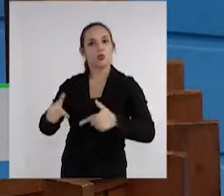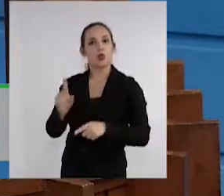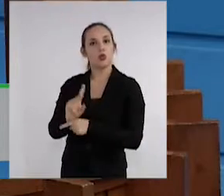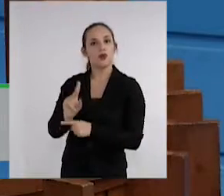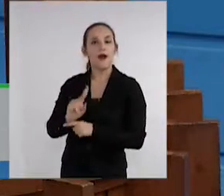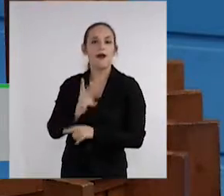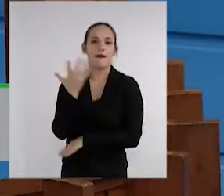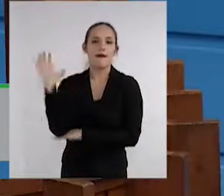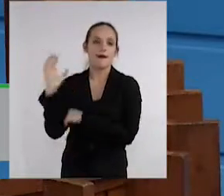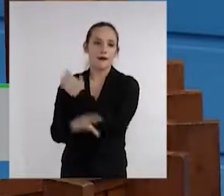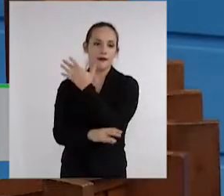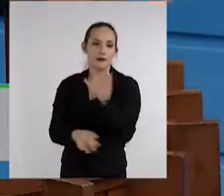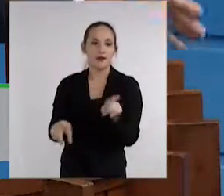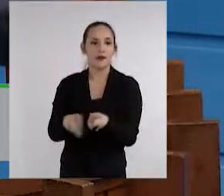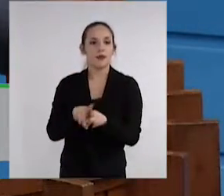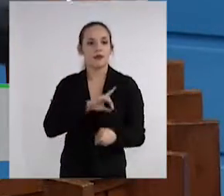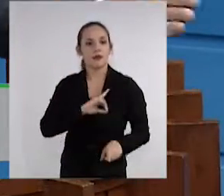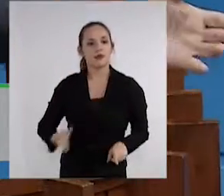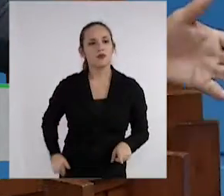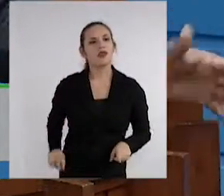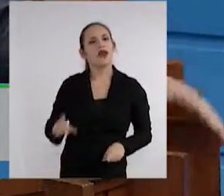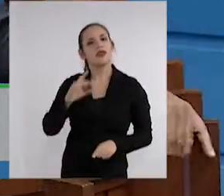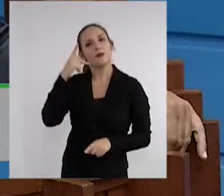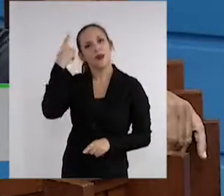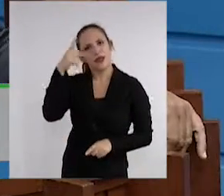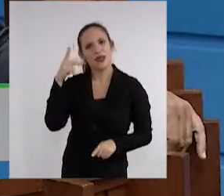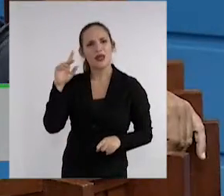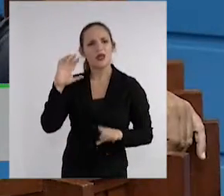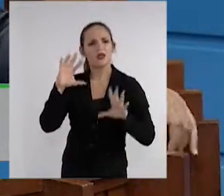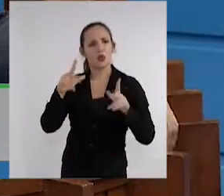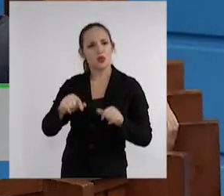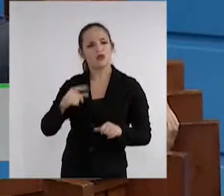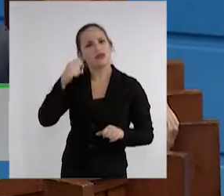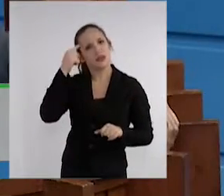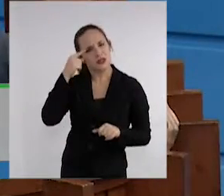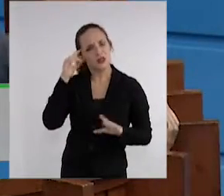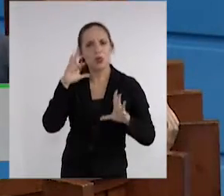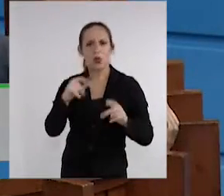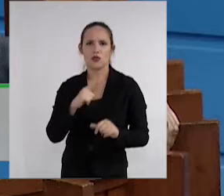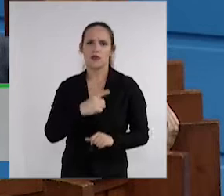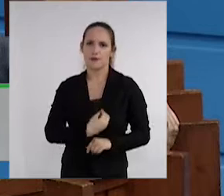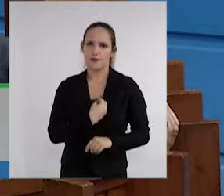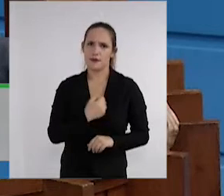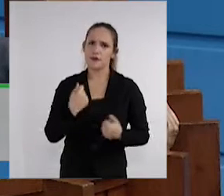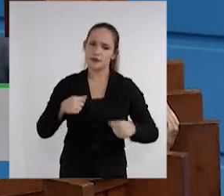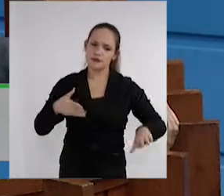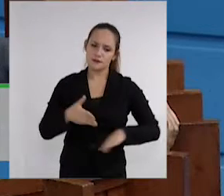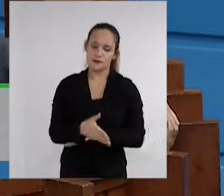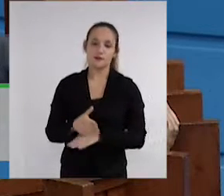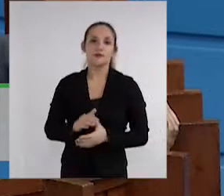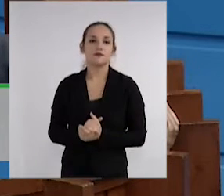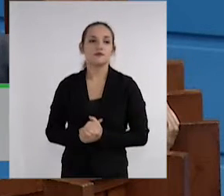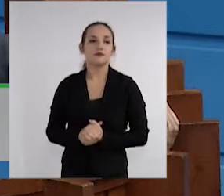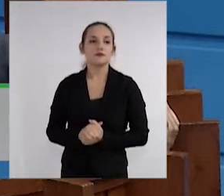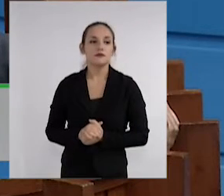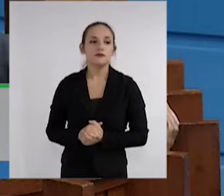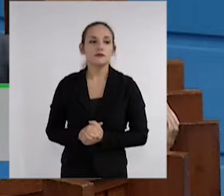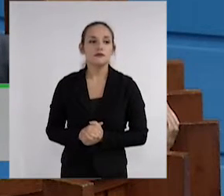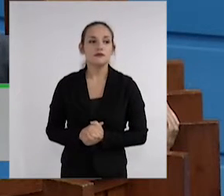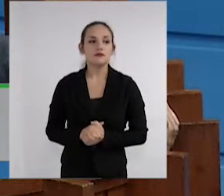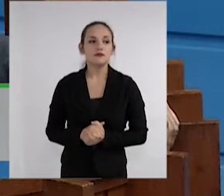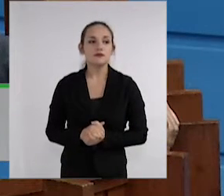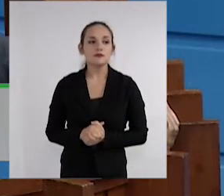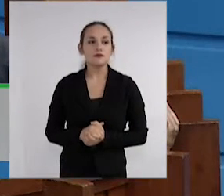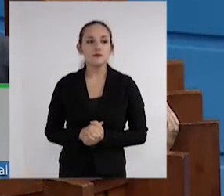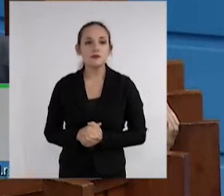ambiental, o deputado Picarelli, o deputado Zé Teixeira, todos os deputados aqui, nós estamos falando de uma questão